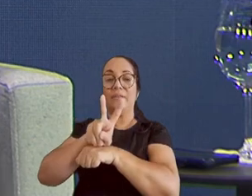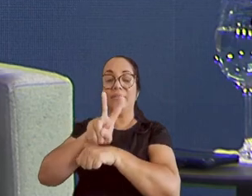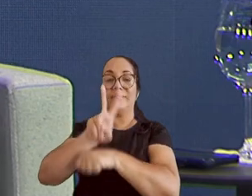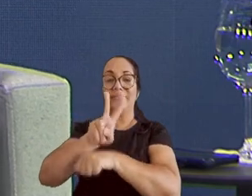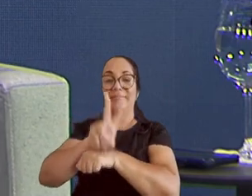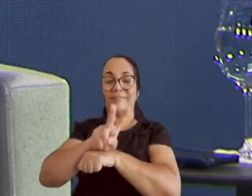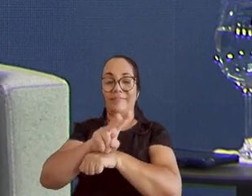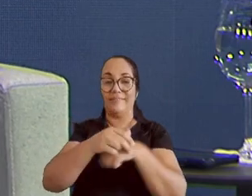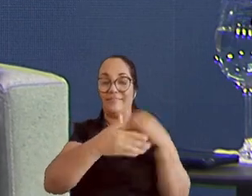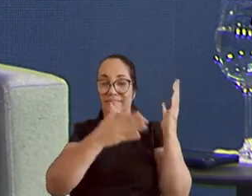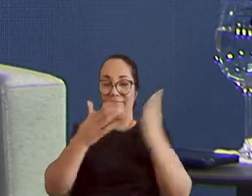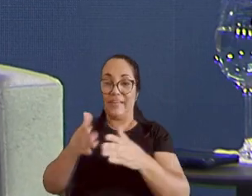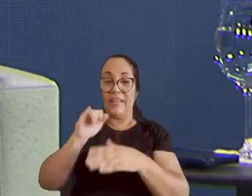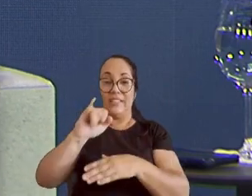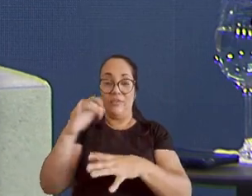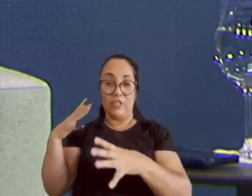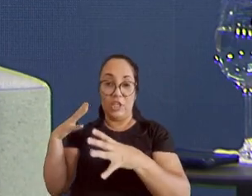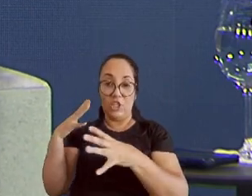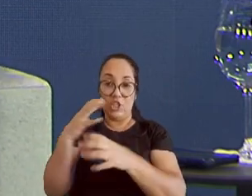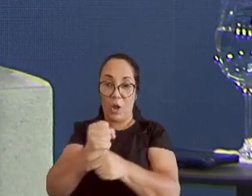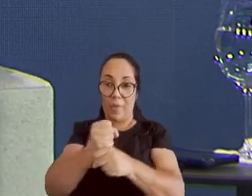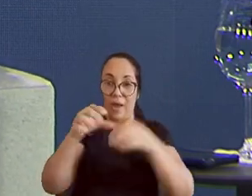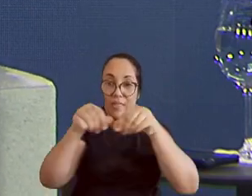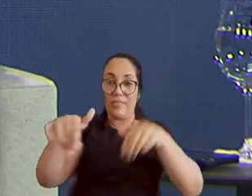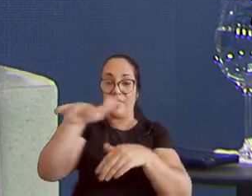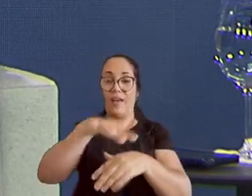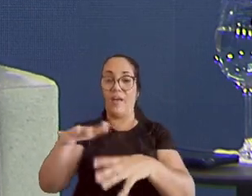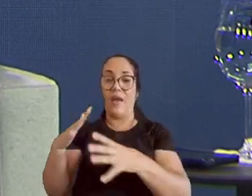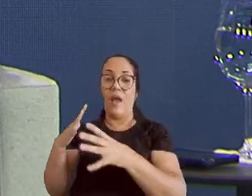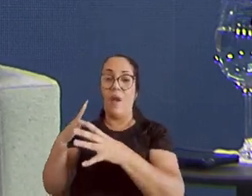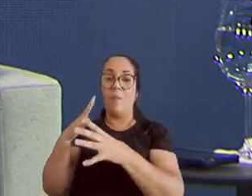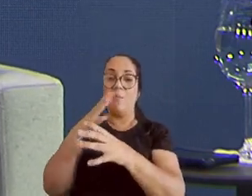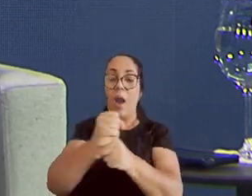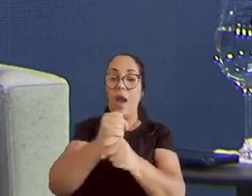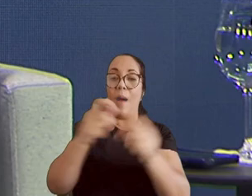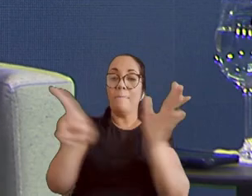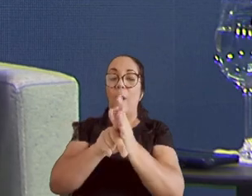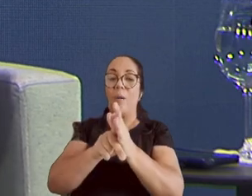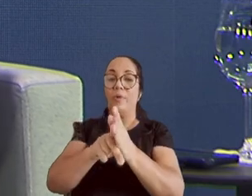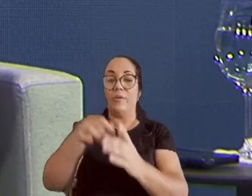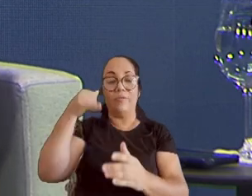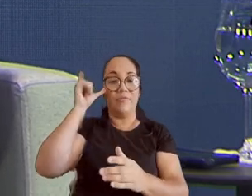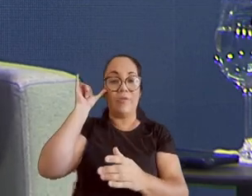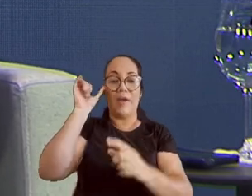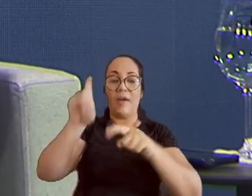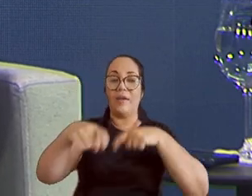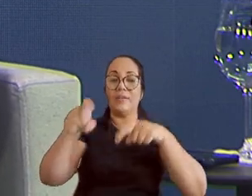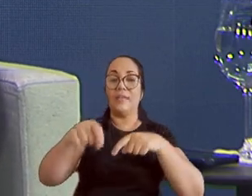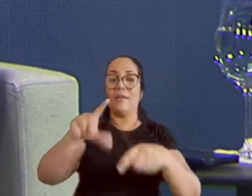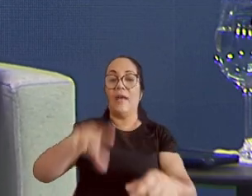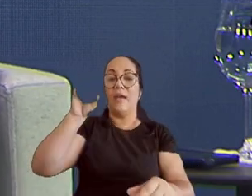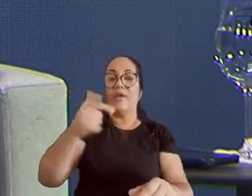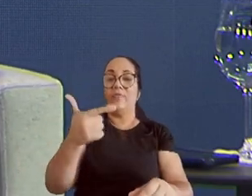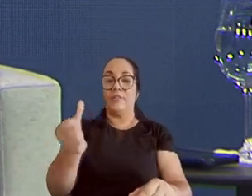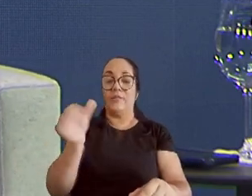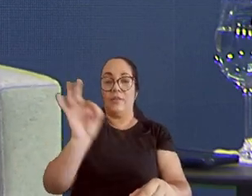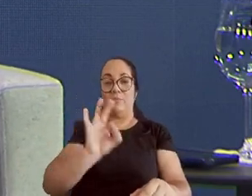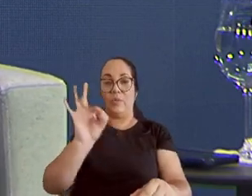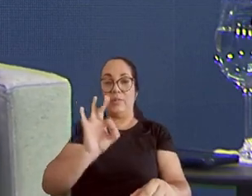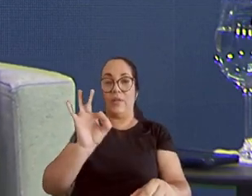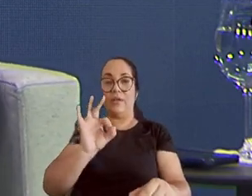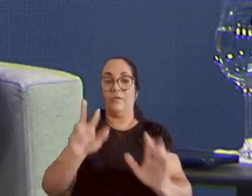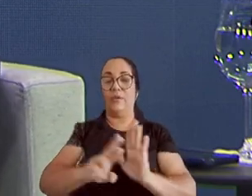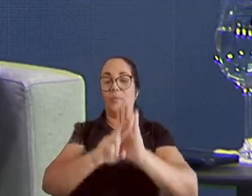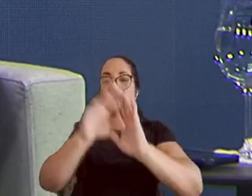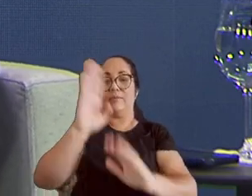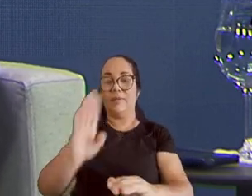todas as áreas de preservação só nas fazendas Isso é 26% do país que é equivalente a ser